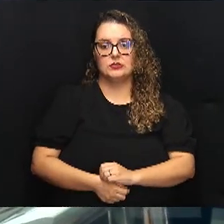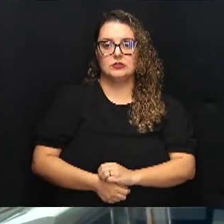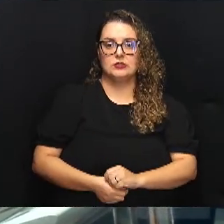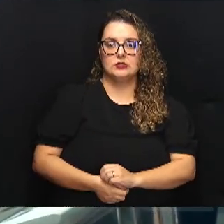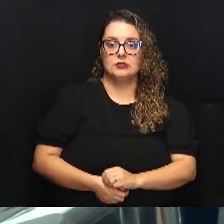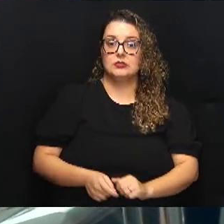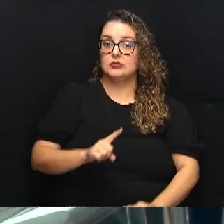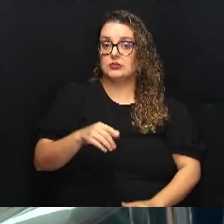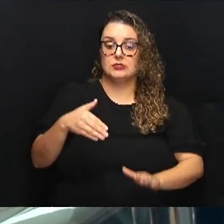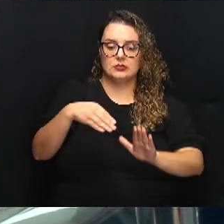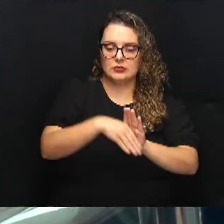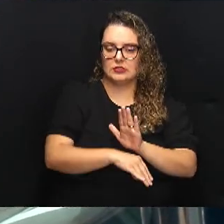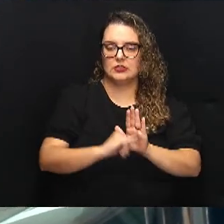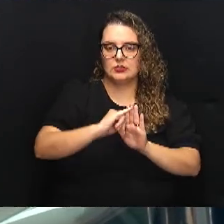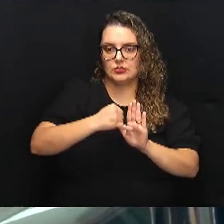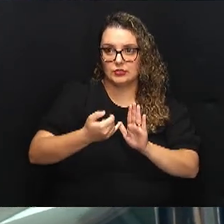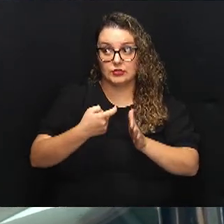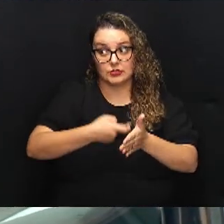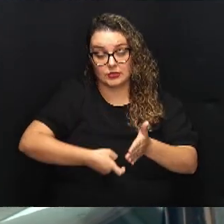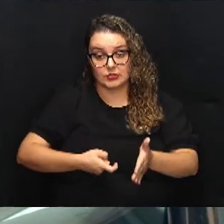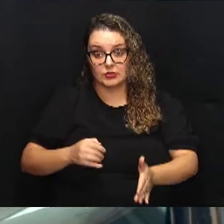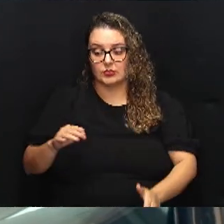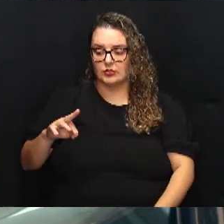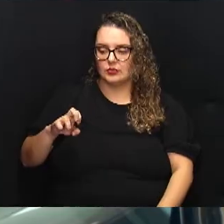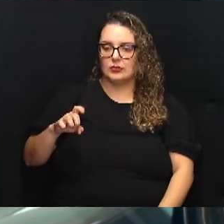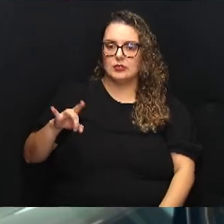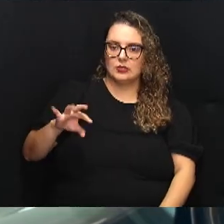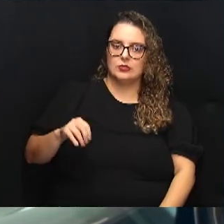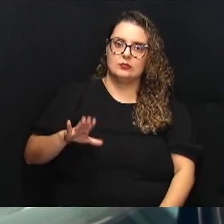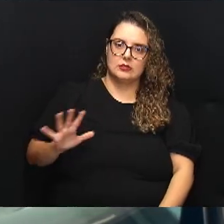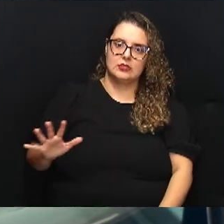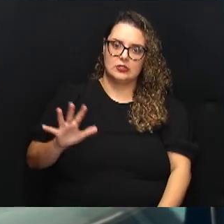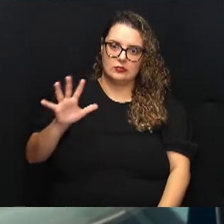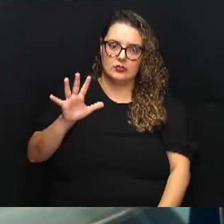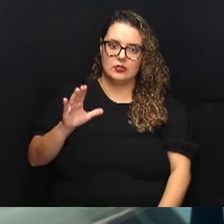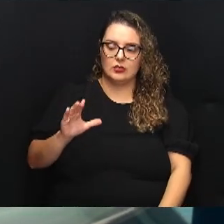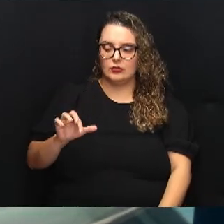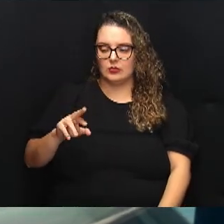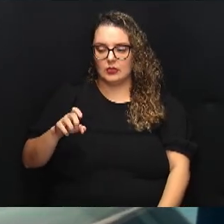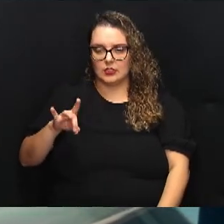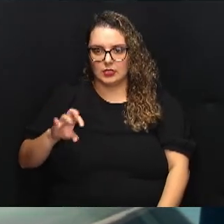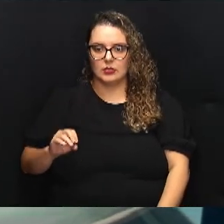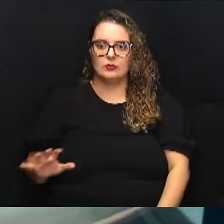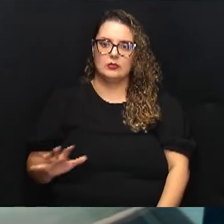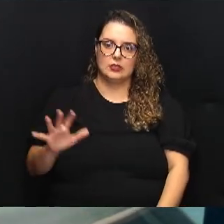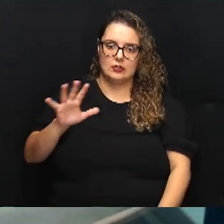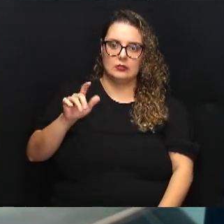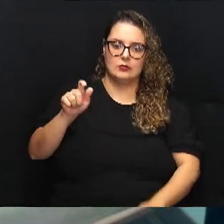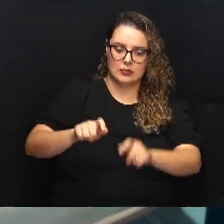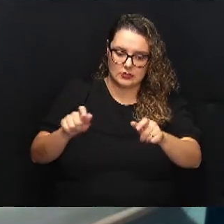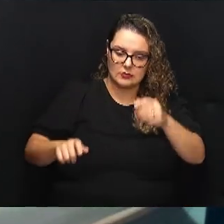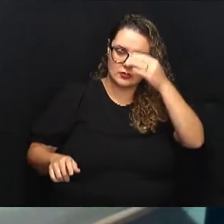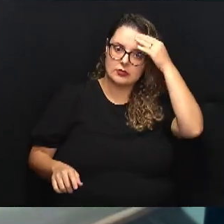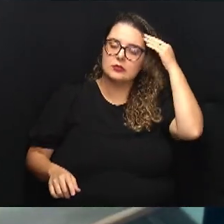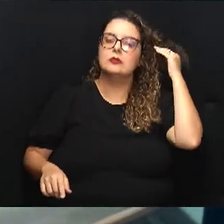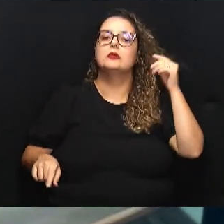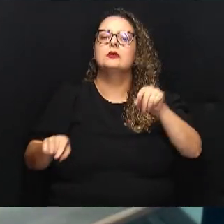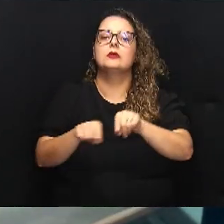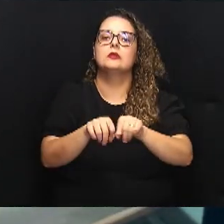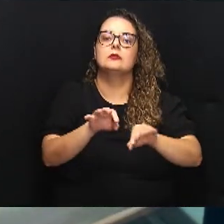taxa de juros, o crédito fica mais caro. E o crédito fica mais caro para a pessoa física e para a pessoa